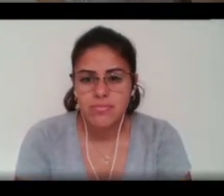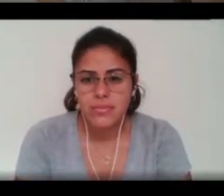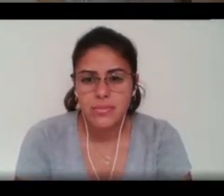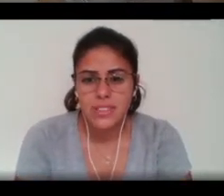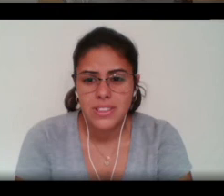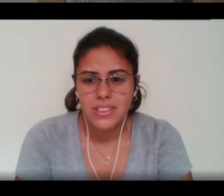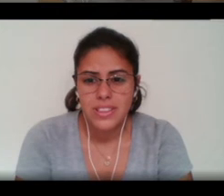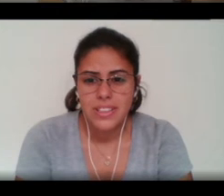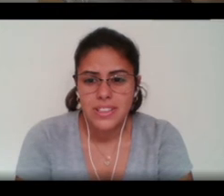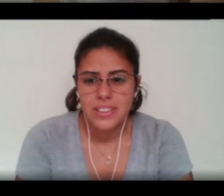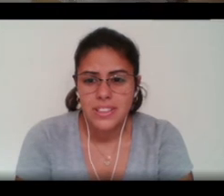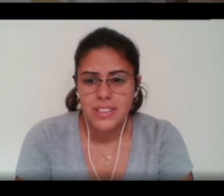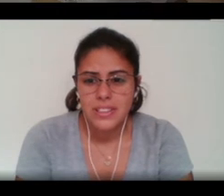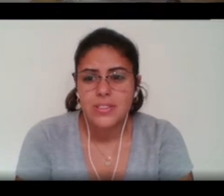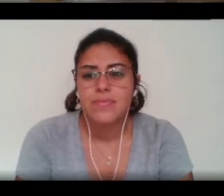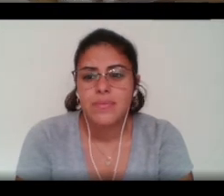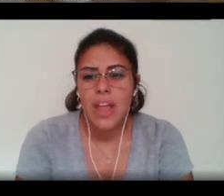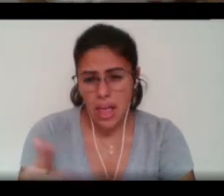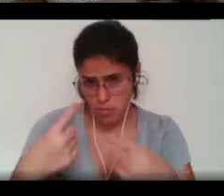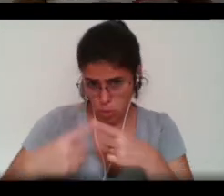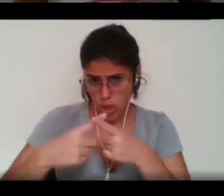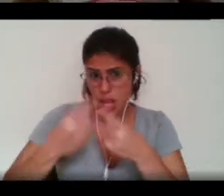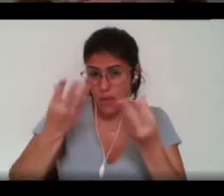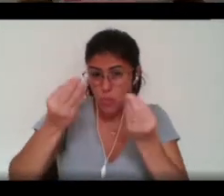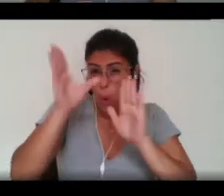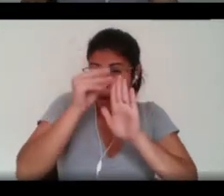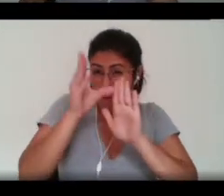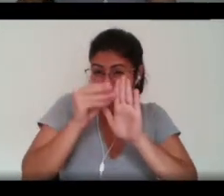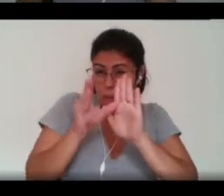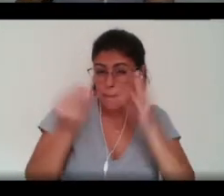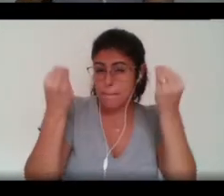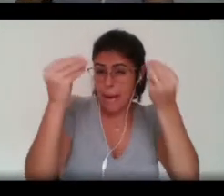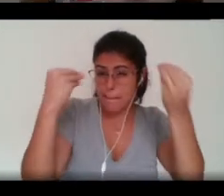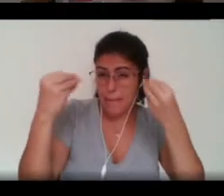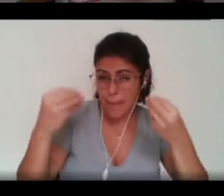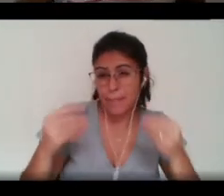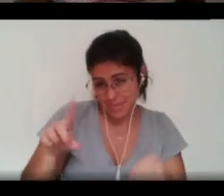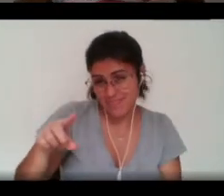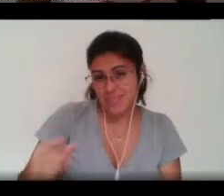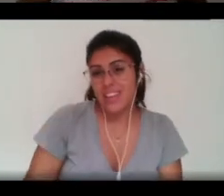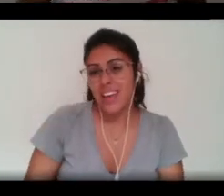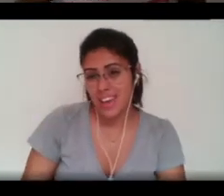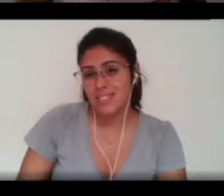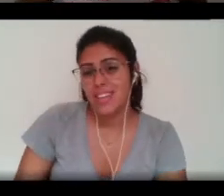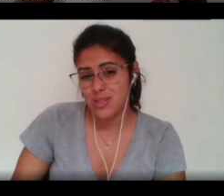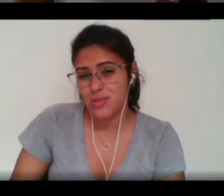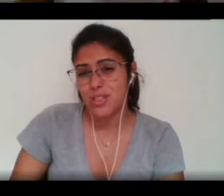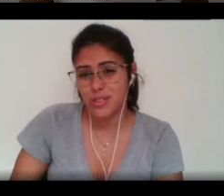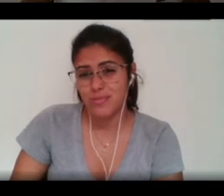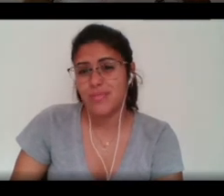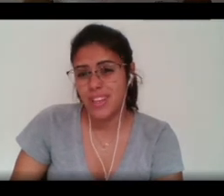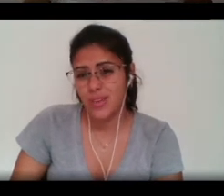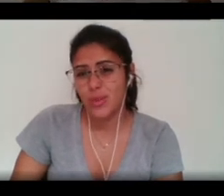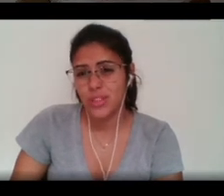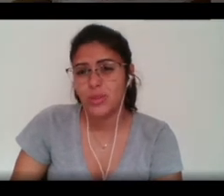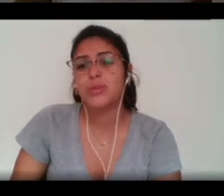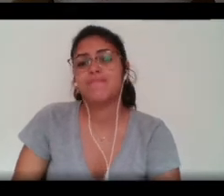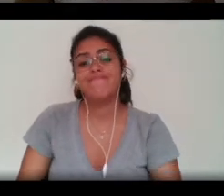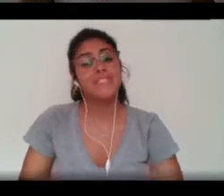conteúdo mesmo, né? Mas aí eu não... isso mas aí não tem muito como a gente